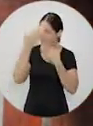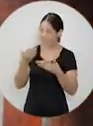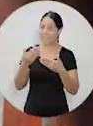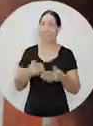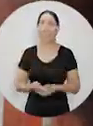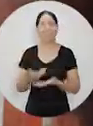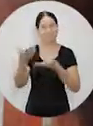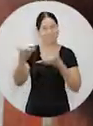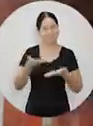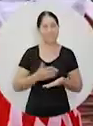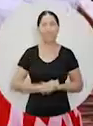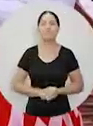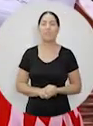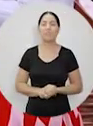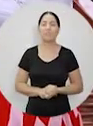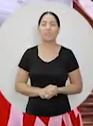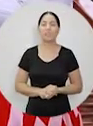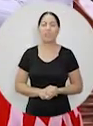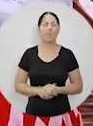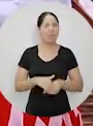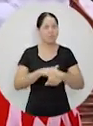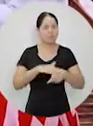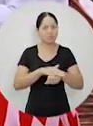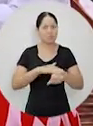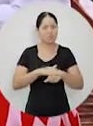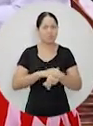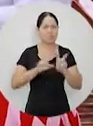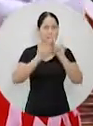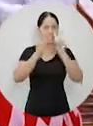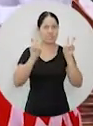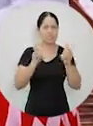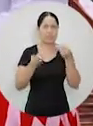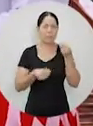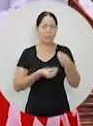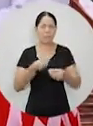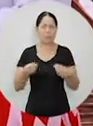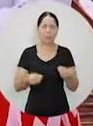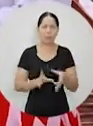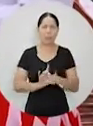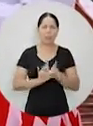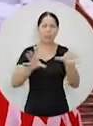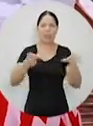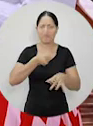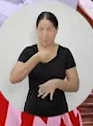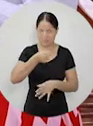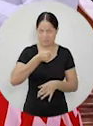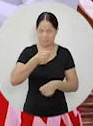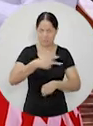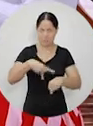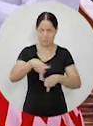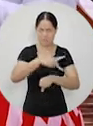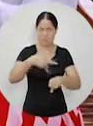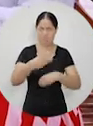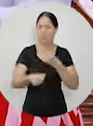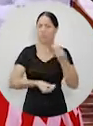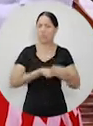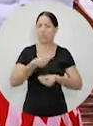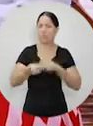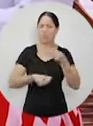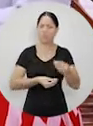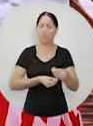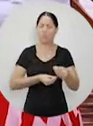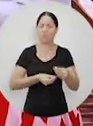pelo convite, Natália. Cristina, algo que eu queria conversar com você é sobre a situação de liberdade de imprensa no país. Como que a